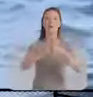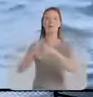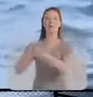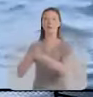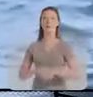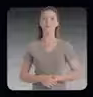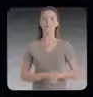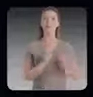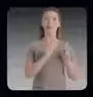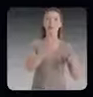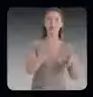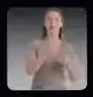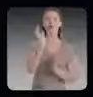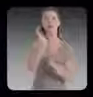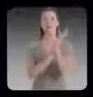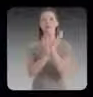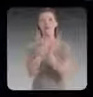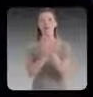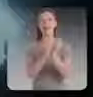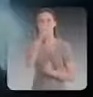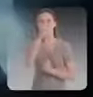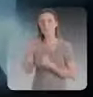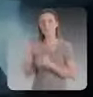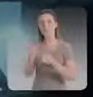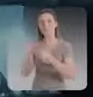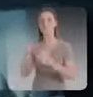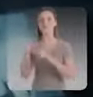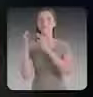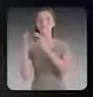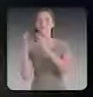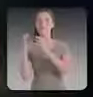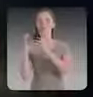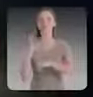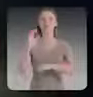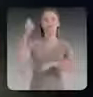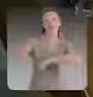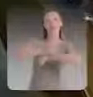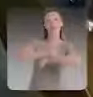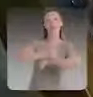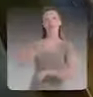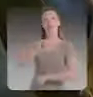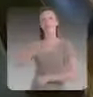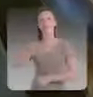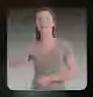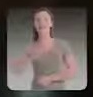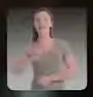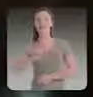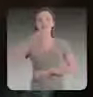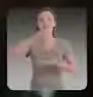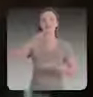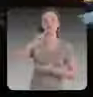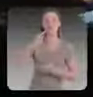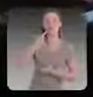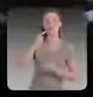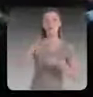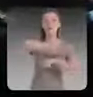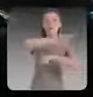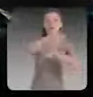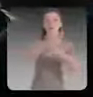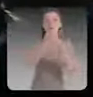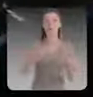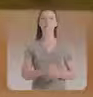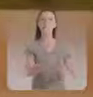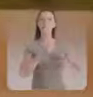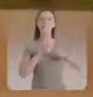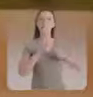quanto é canto. Na Lagoa, Campeche, Estreito, Coqueiros, Carianos, Monte Cristo, nos